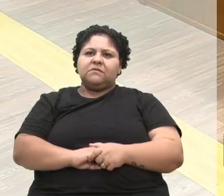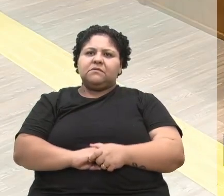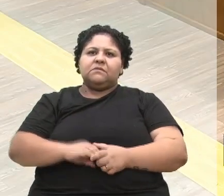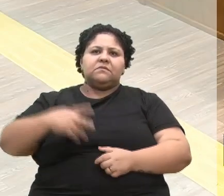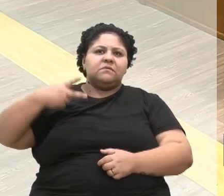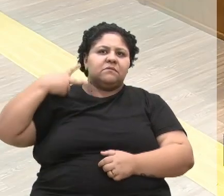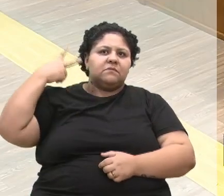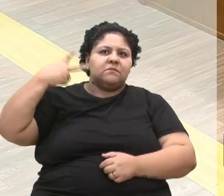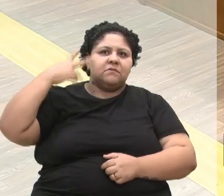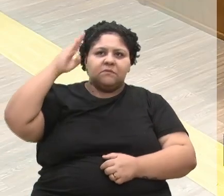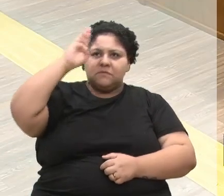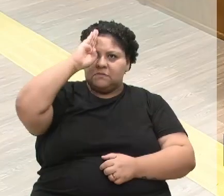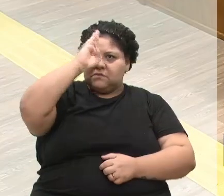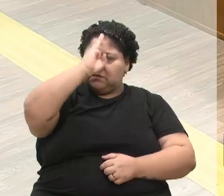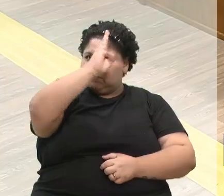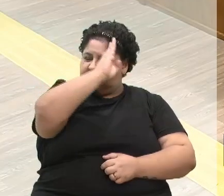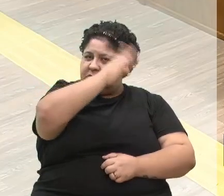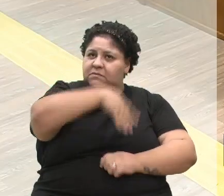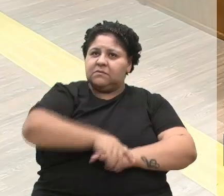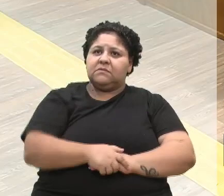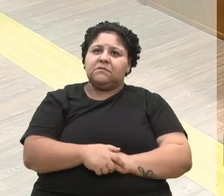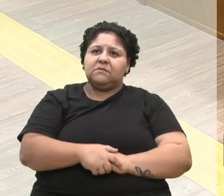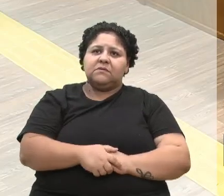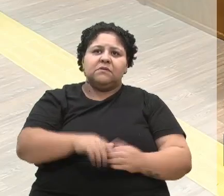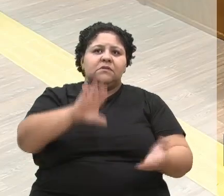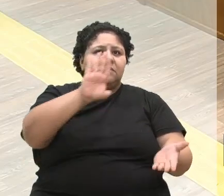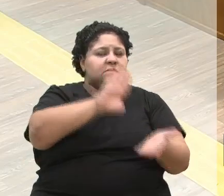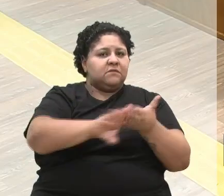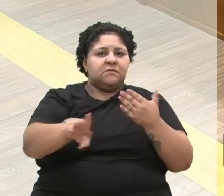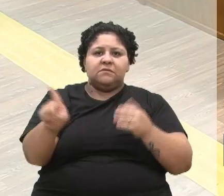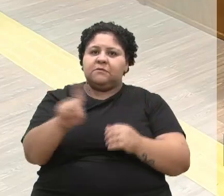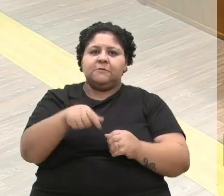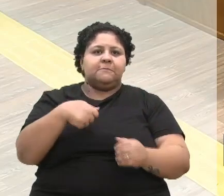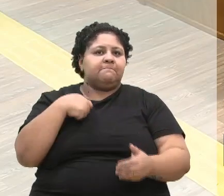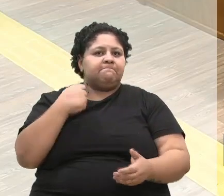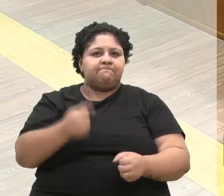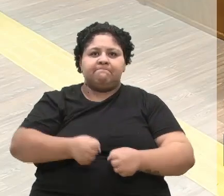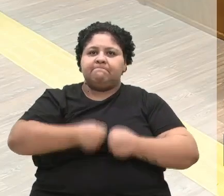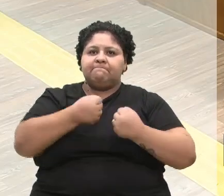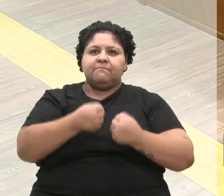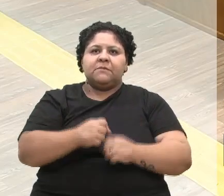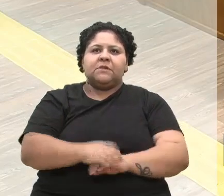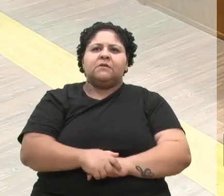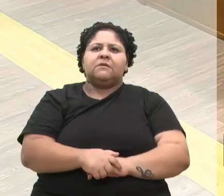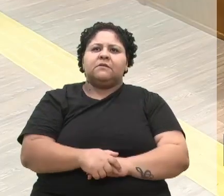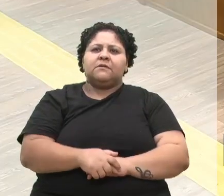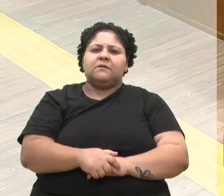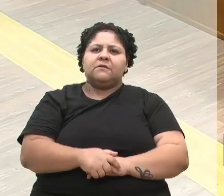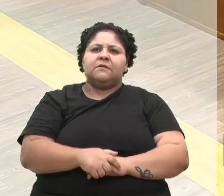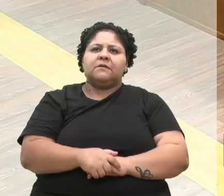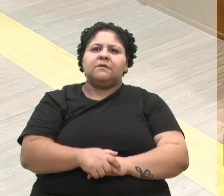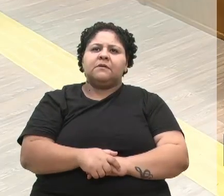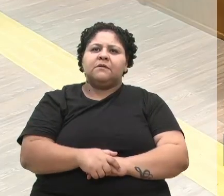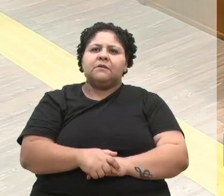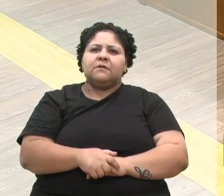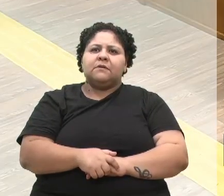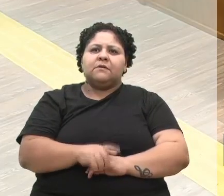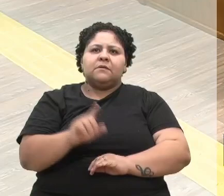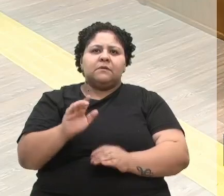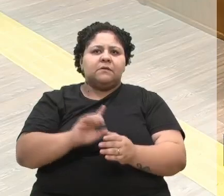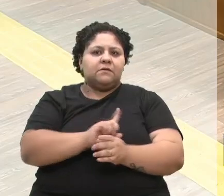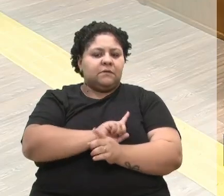Bressan. Não vou retirar porque ela defendeu. Ela não defendeu, senhora presidente. Sem uma